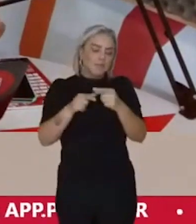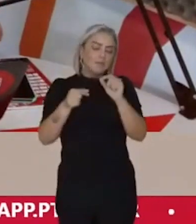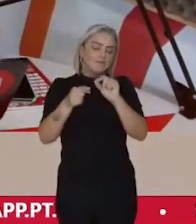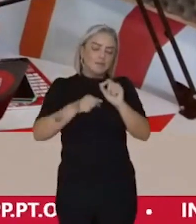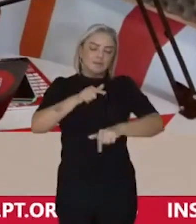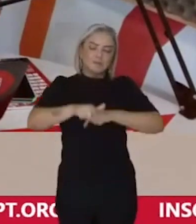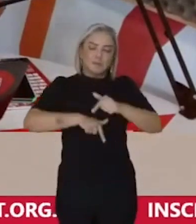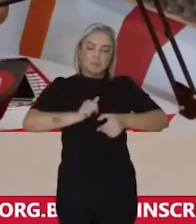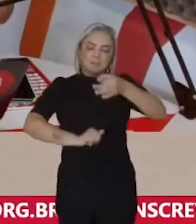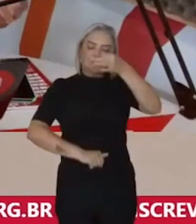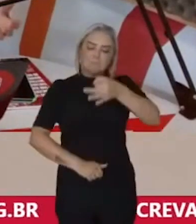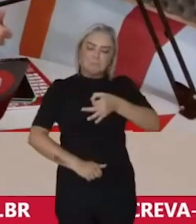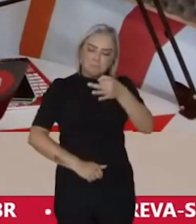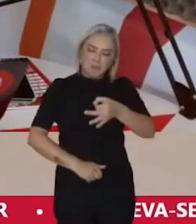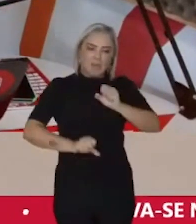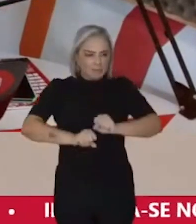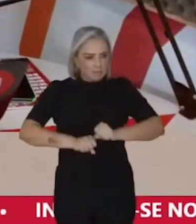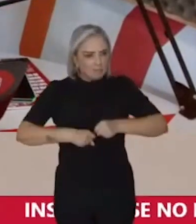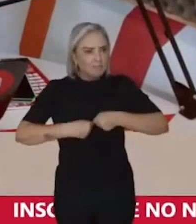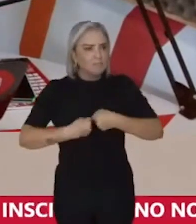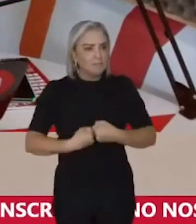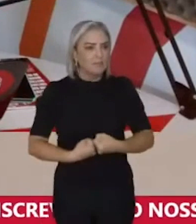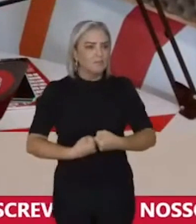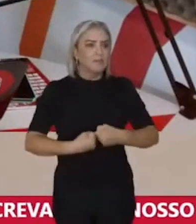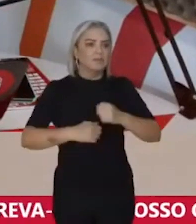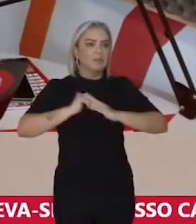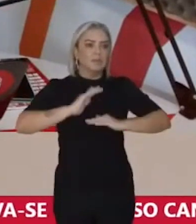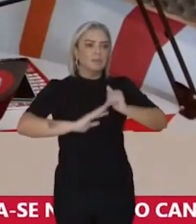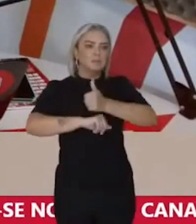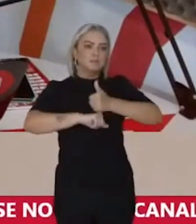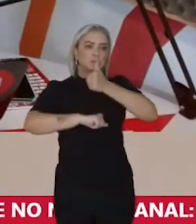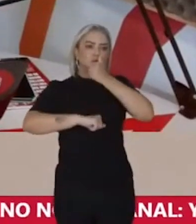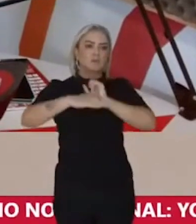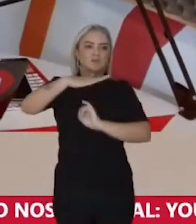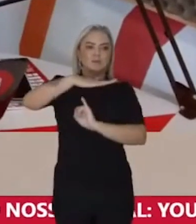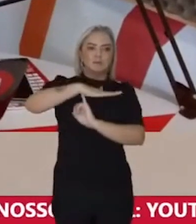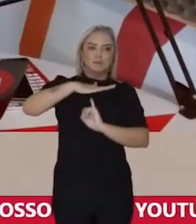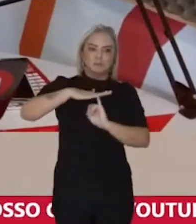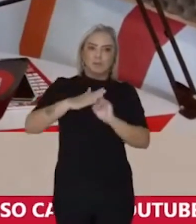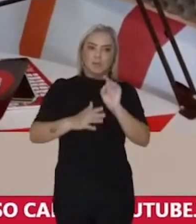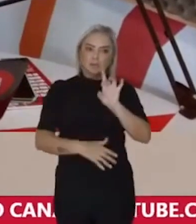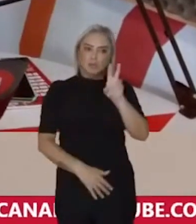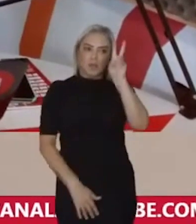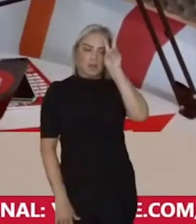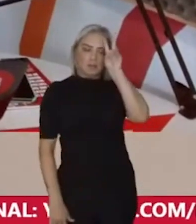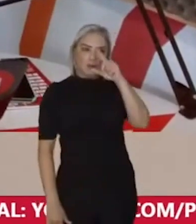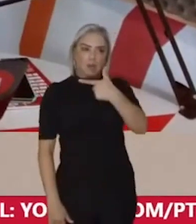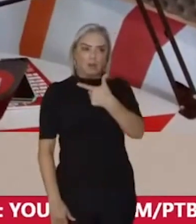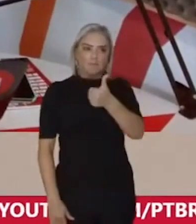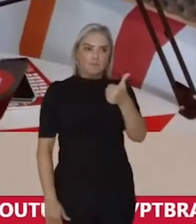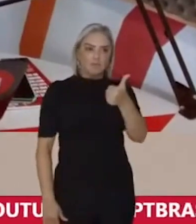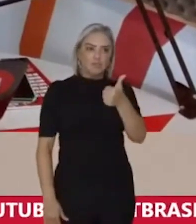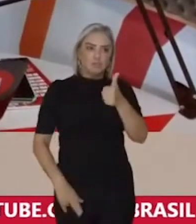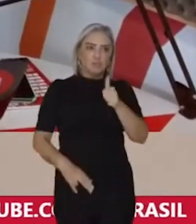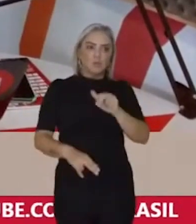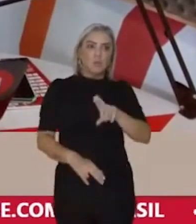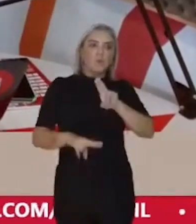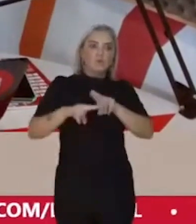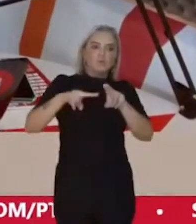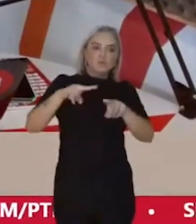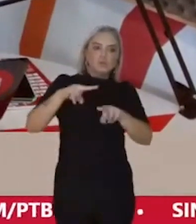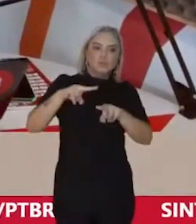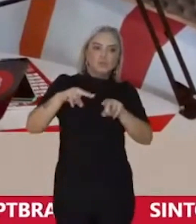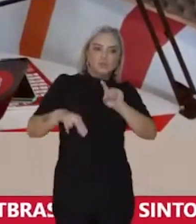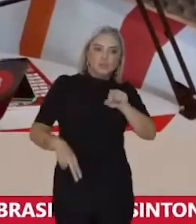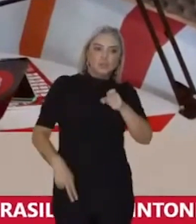seu trabalho e por defender os profissionais do Instituto, né? Só para relembrar aqui, no dia 21 de julho de